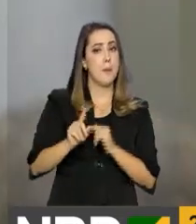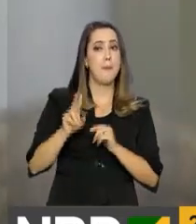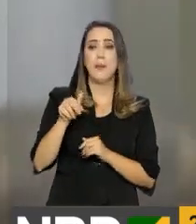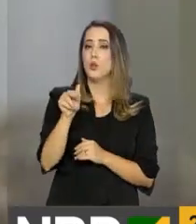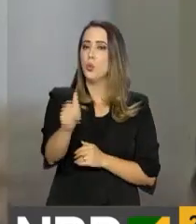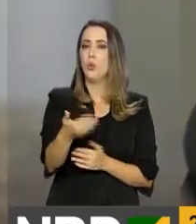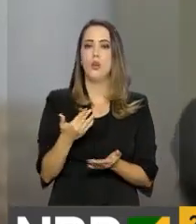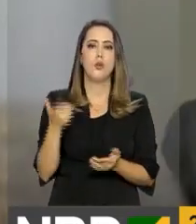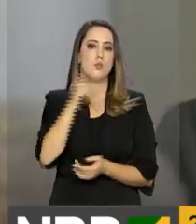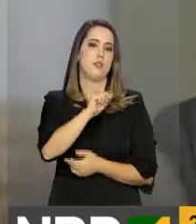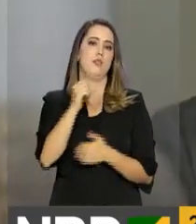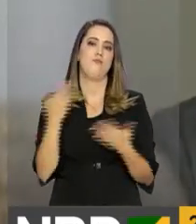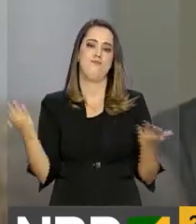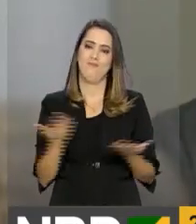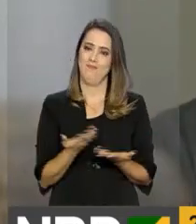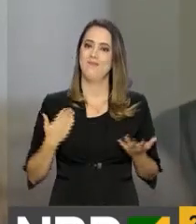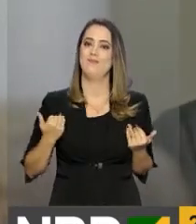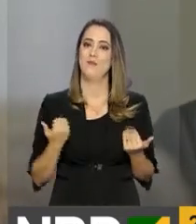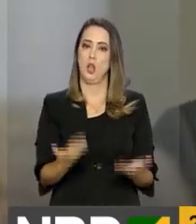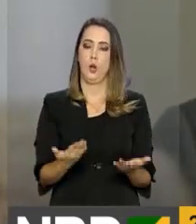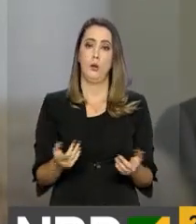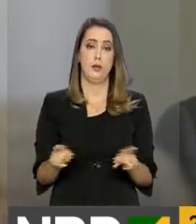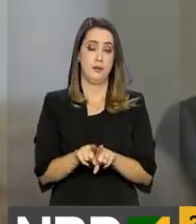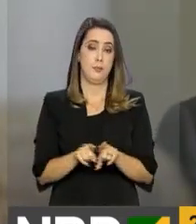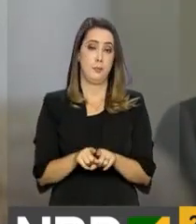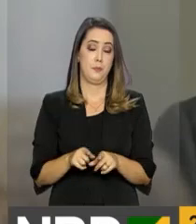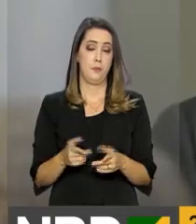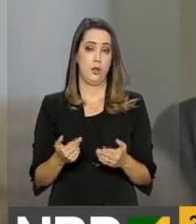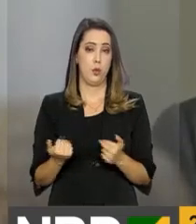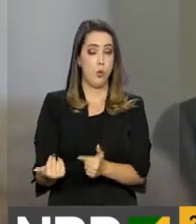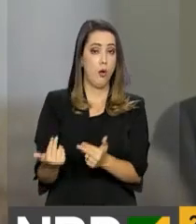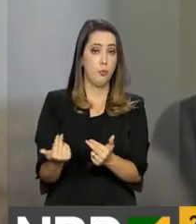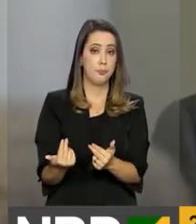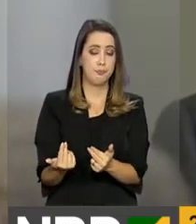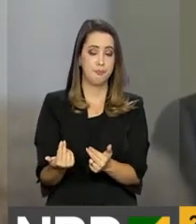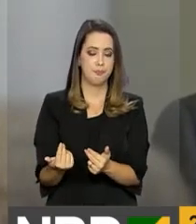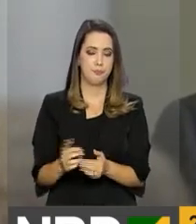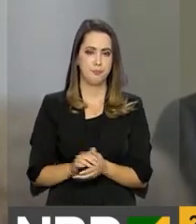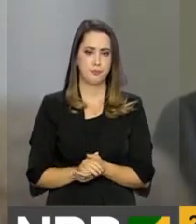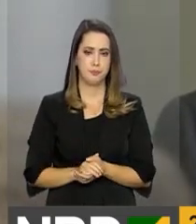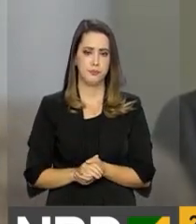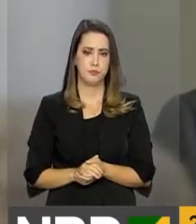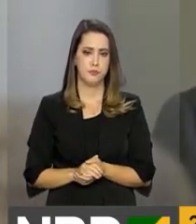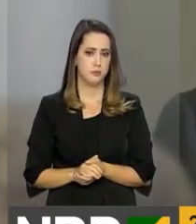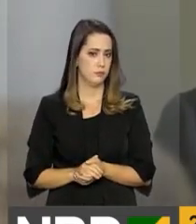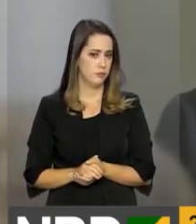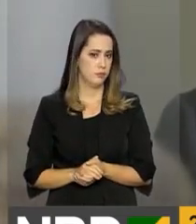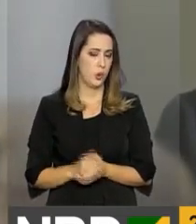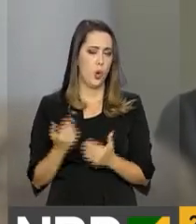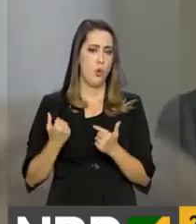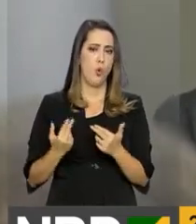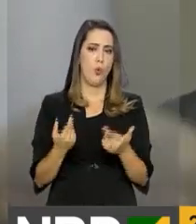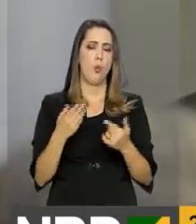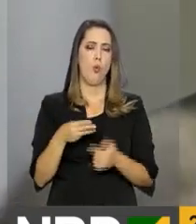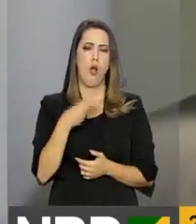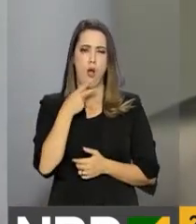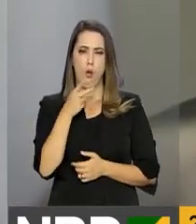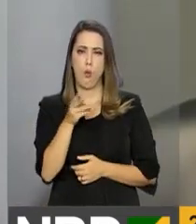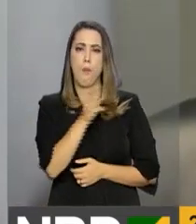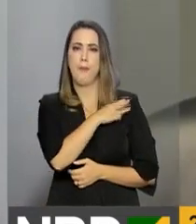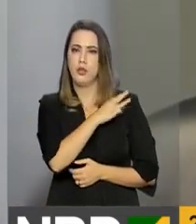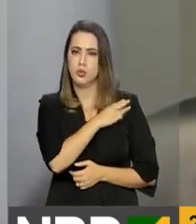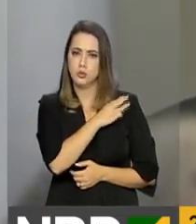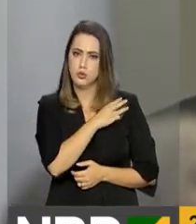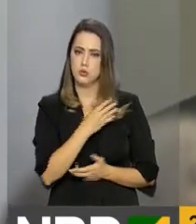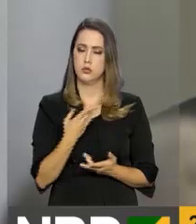Como não se conseguia também, o Paulo mencionou a reforma do ensino médio, é interessante,